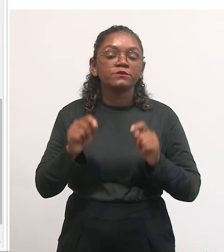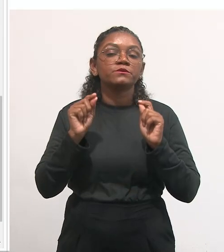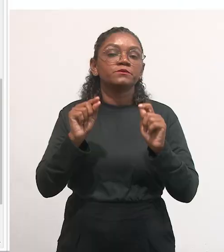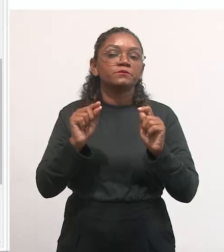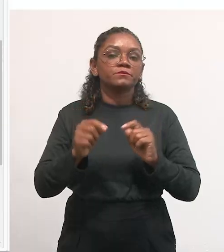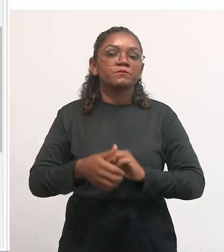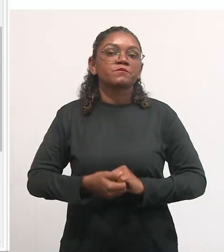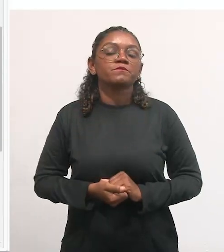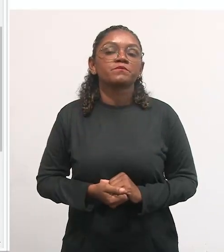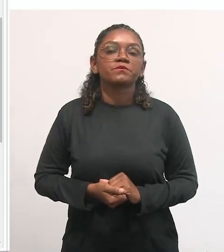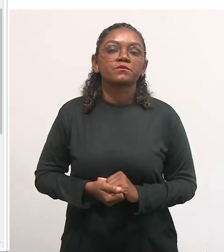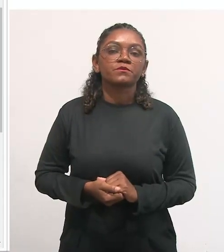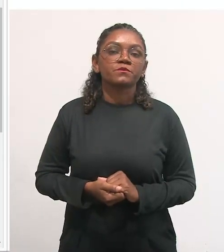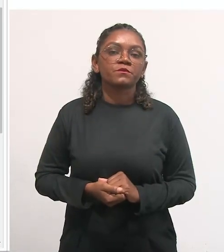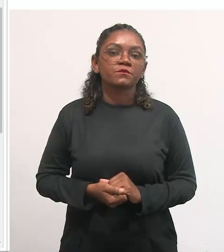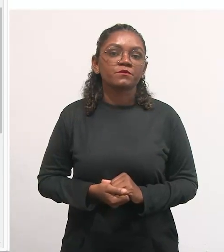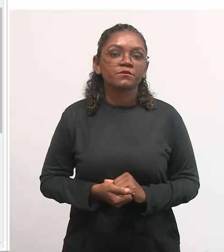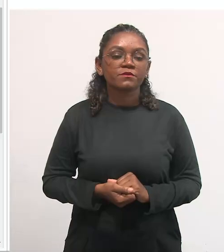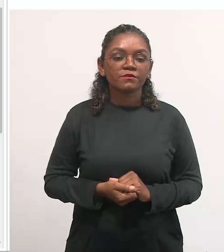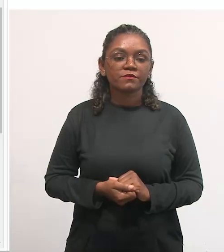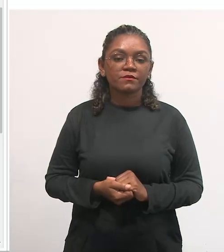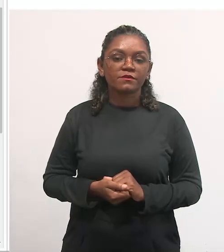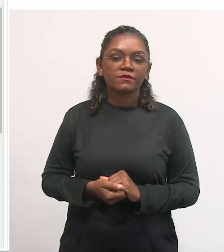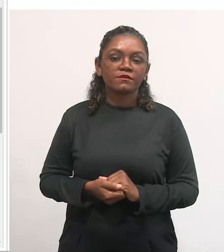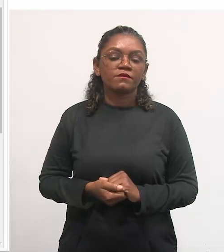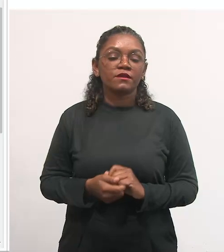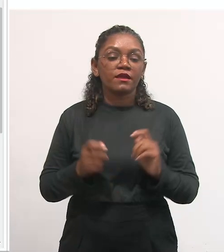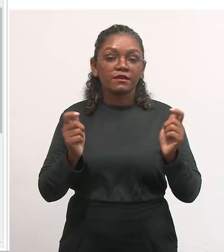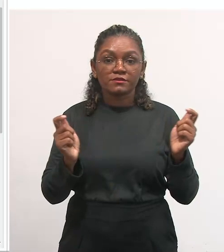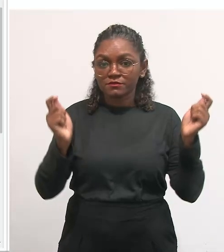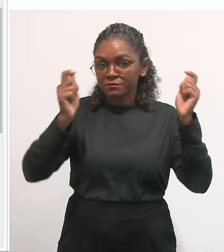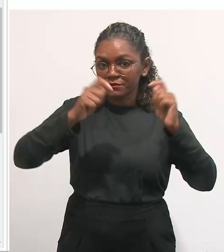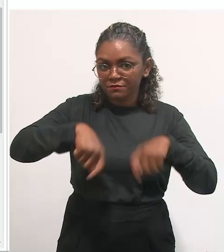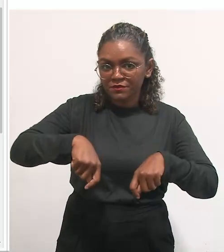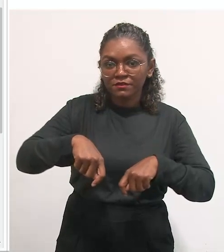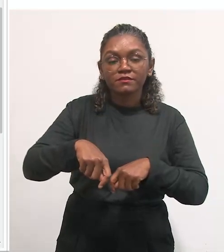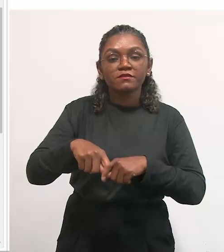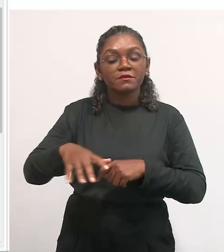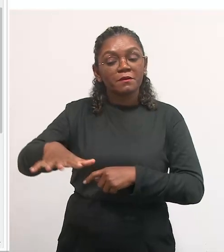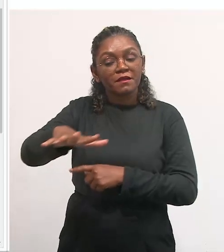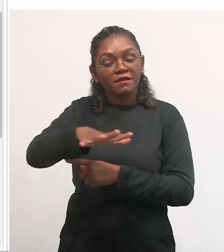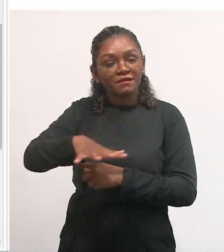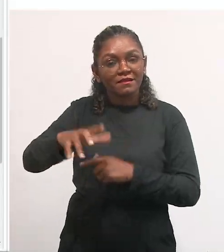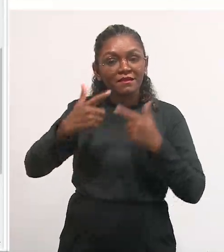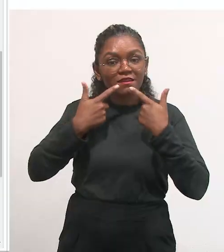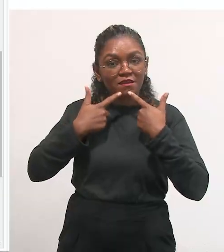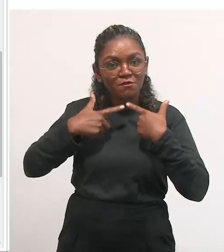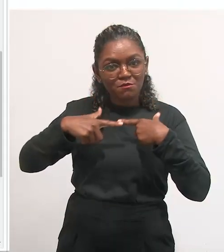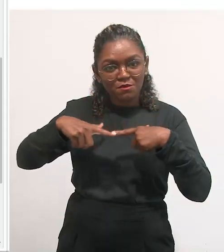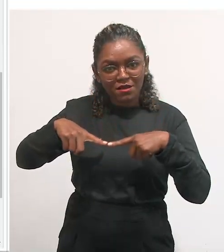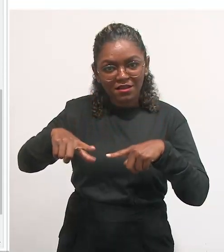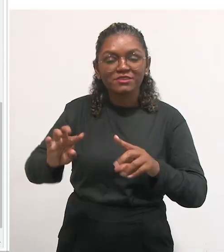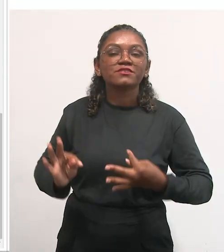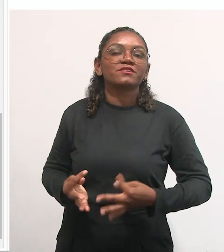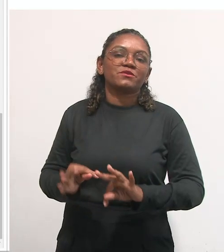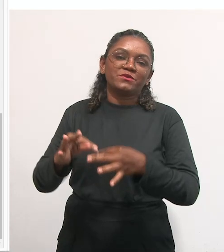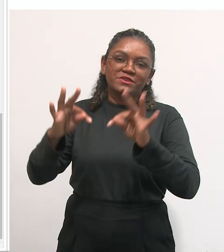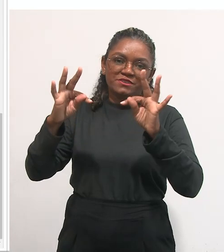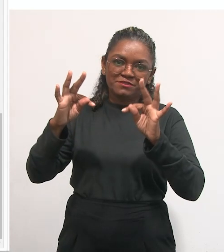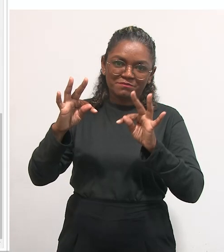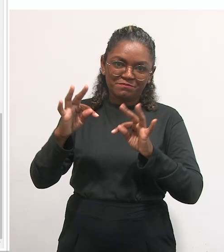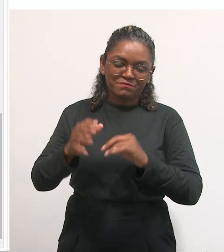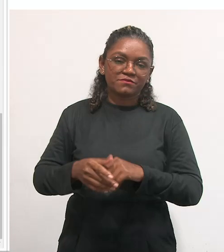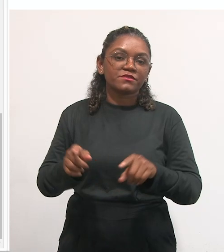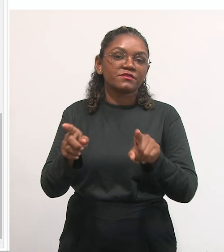por exemplo, dentro desse eixo, essas aqui são as competências do eixo linguagem e suas tecnologias. E aí eu tenho as